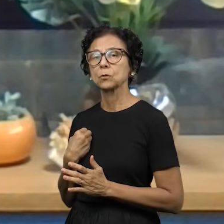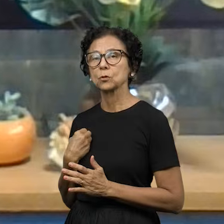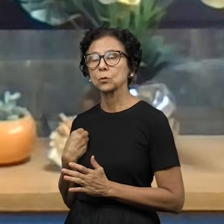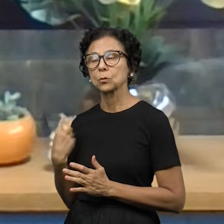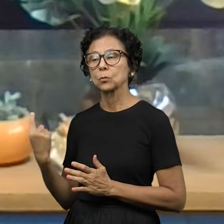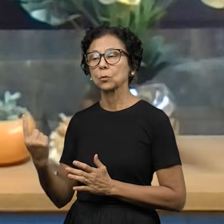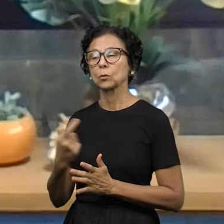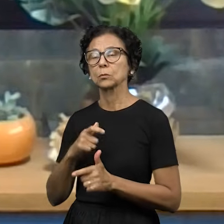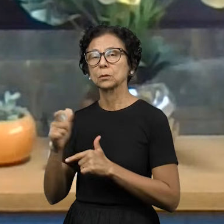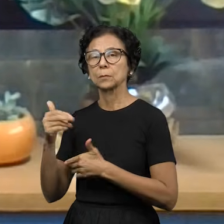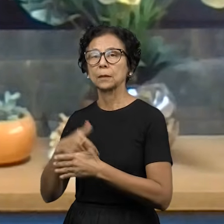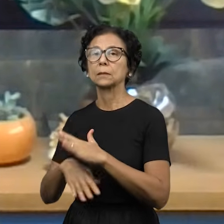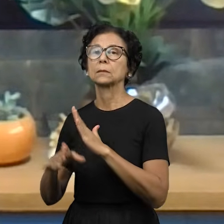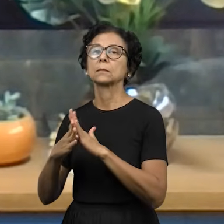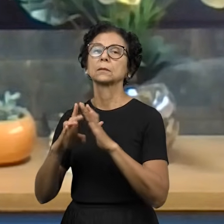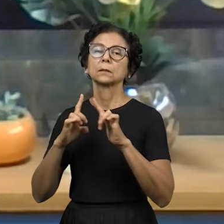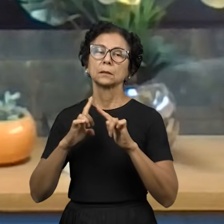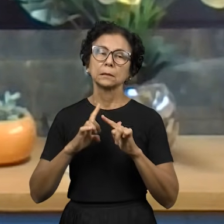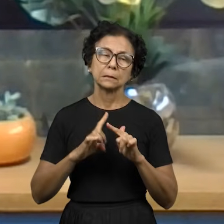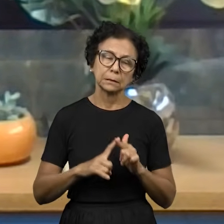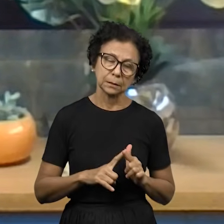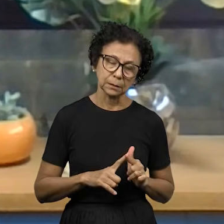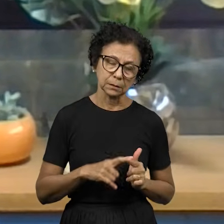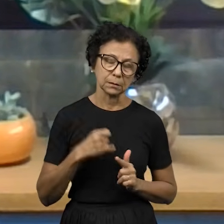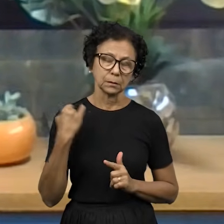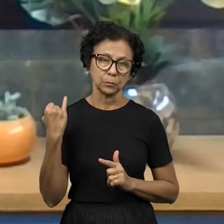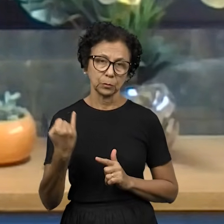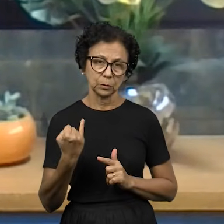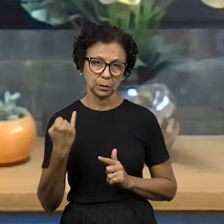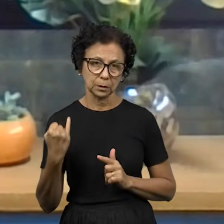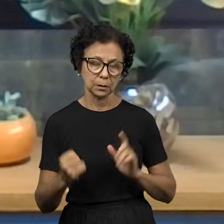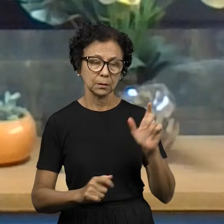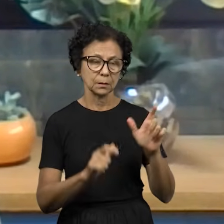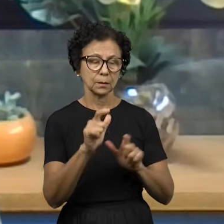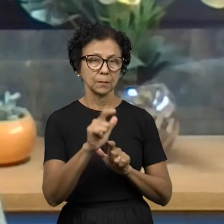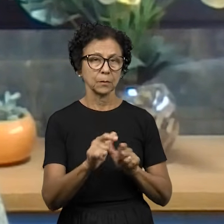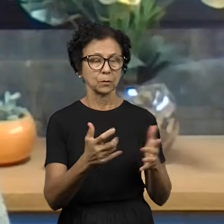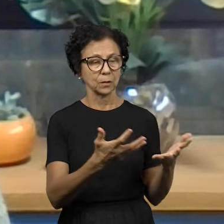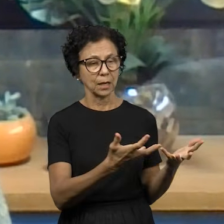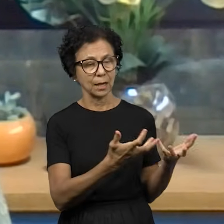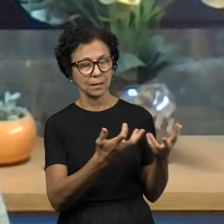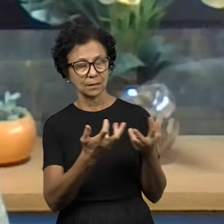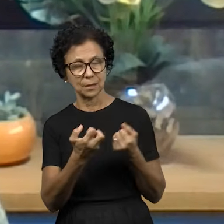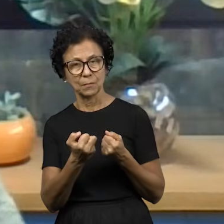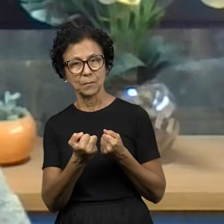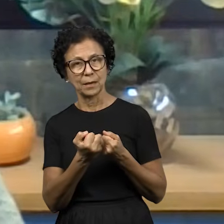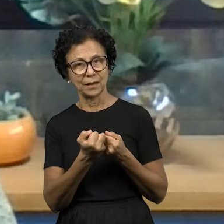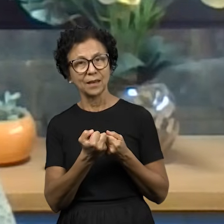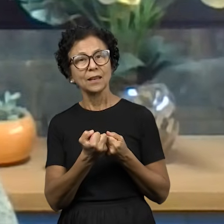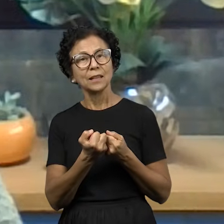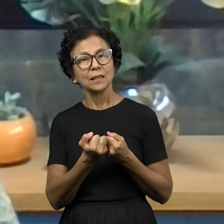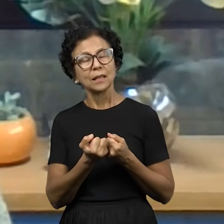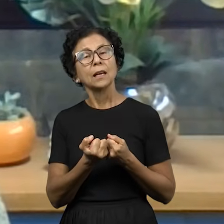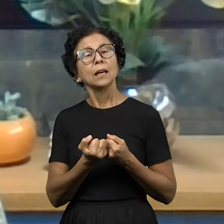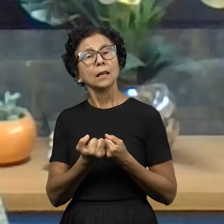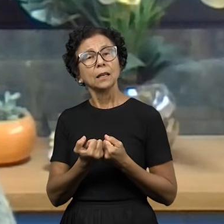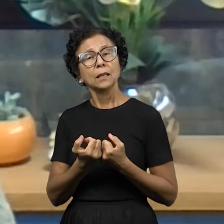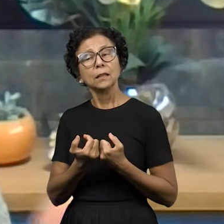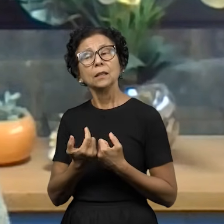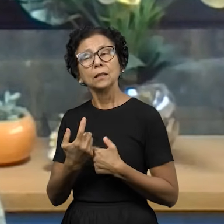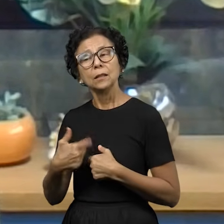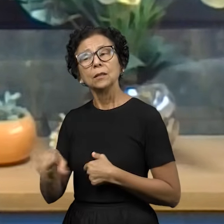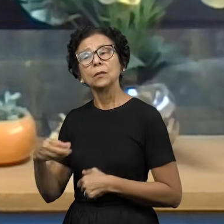igreja. E isso é muito importante, nós trazermos esses irmãos para participar das atividades dentro